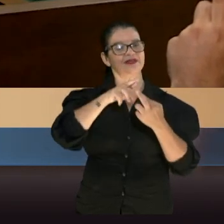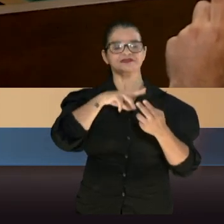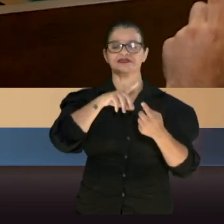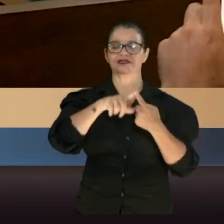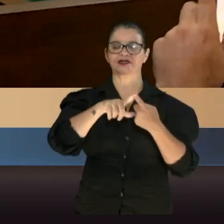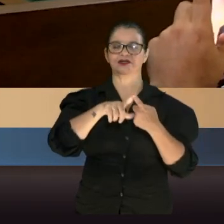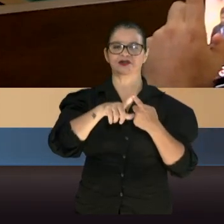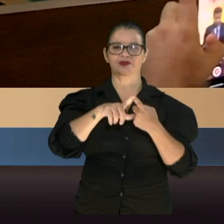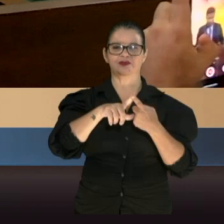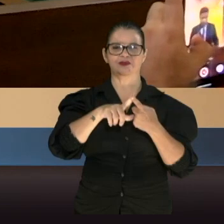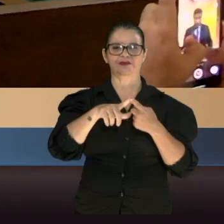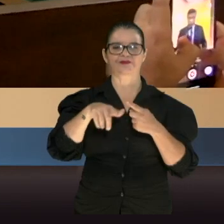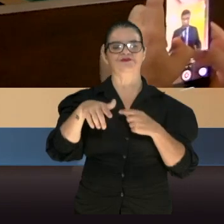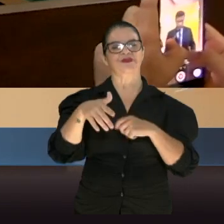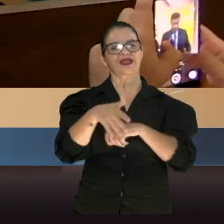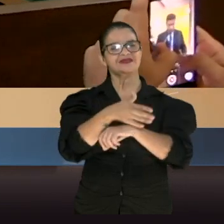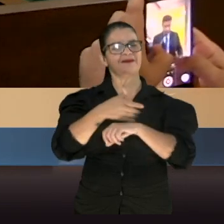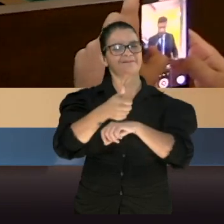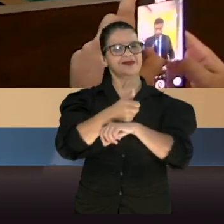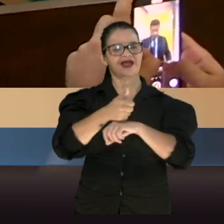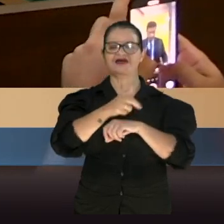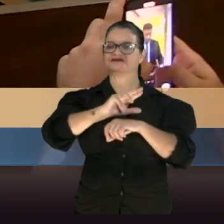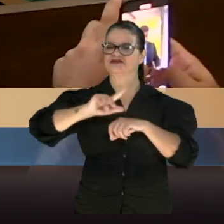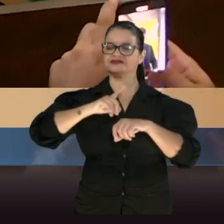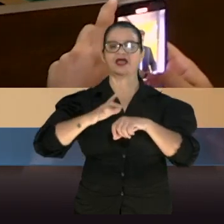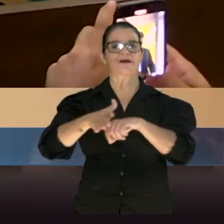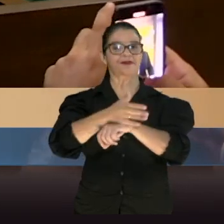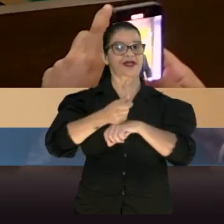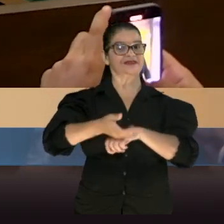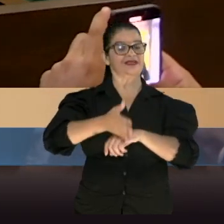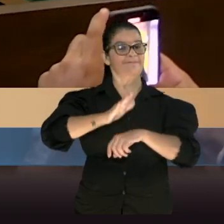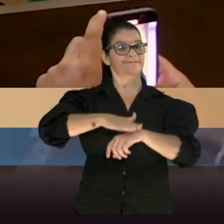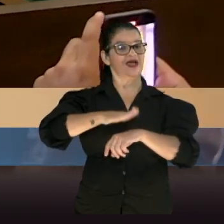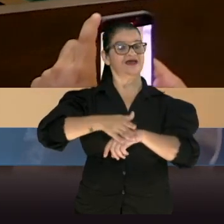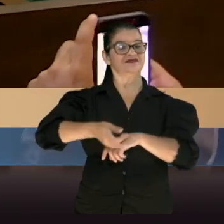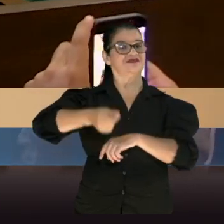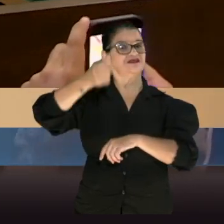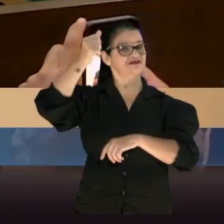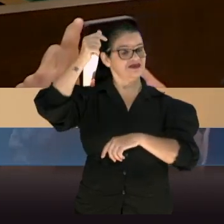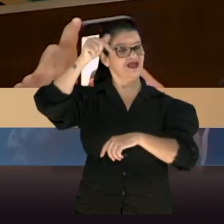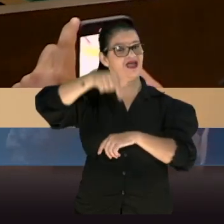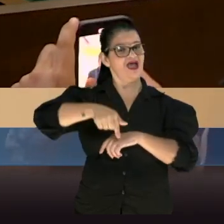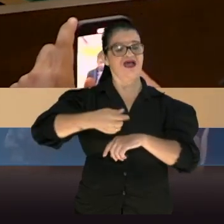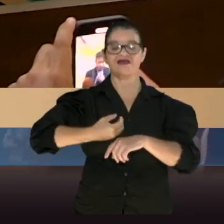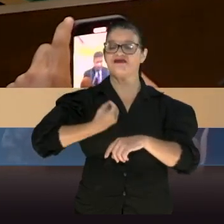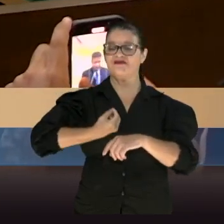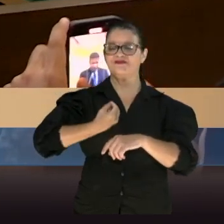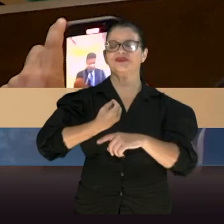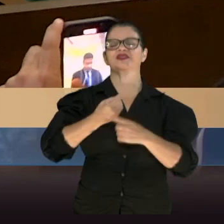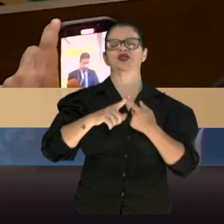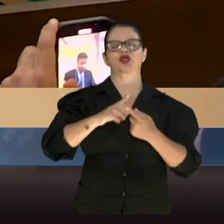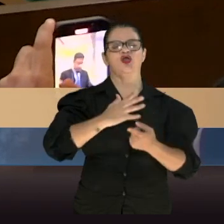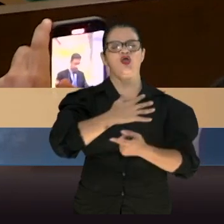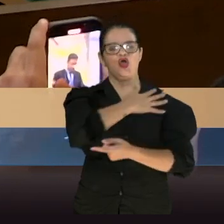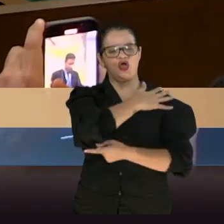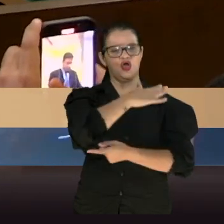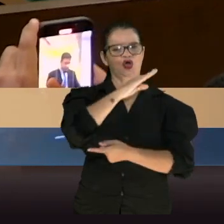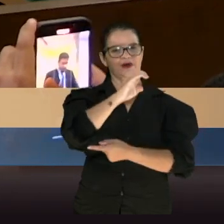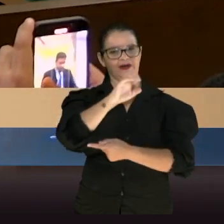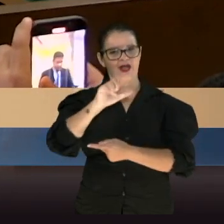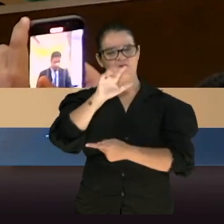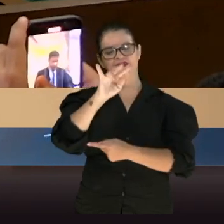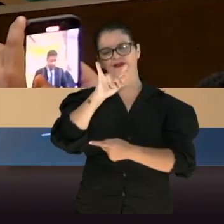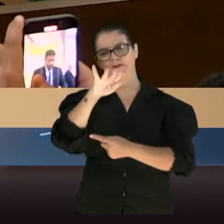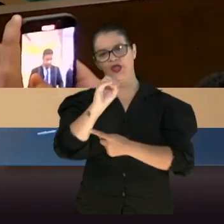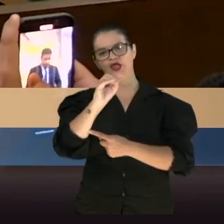e sendo a praça mais antiga aqui presente, excelentíssimo senhor Coronel Tibério César,